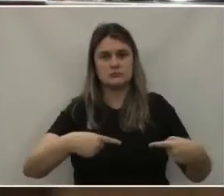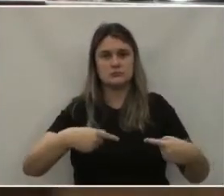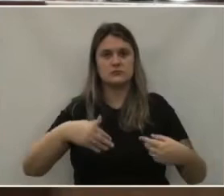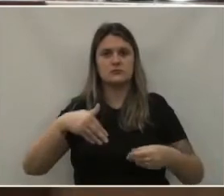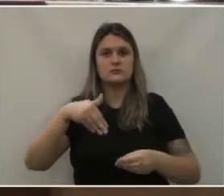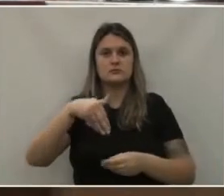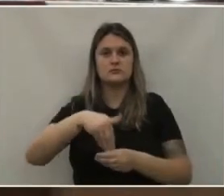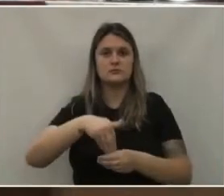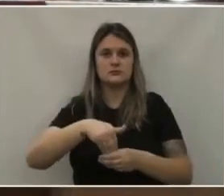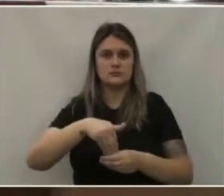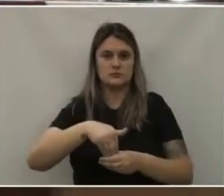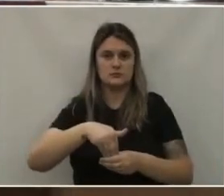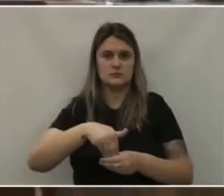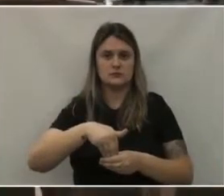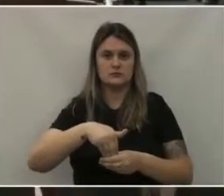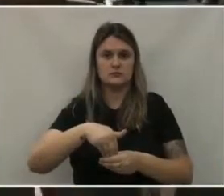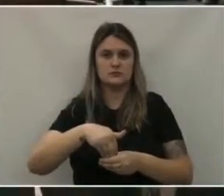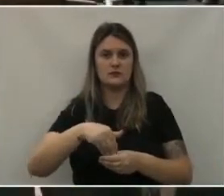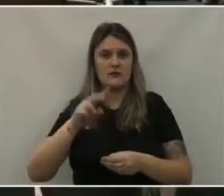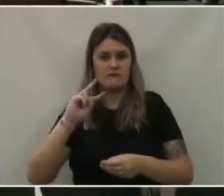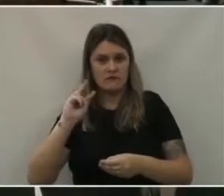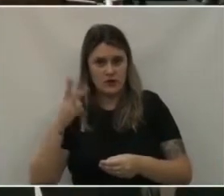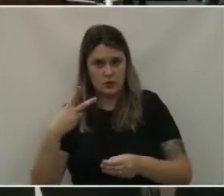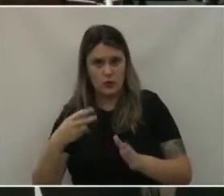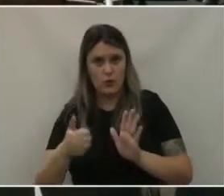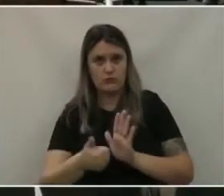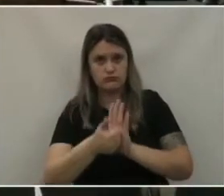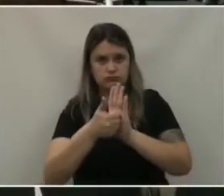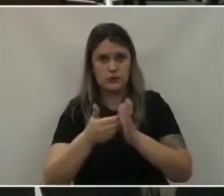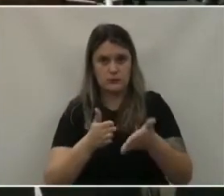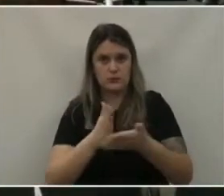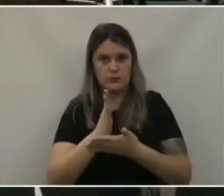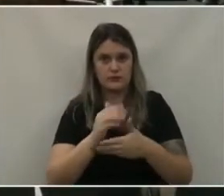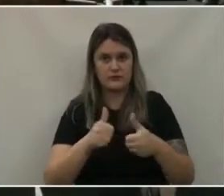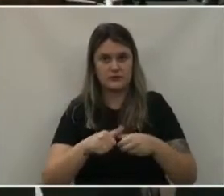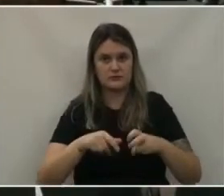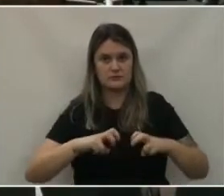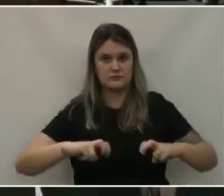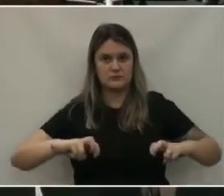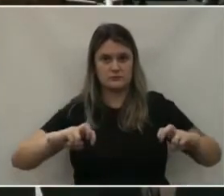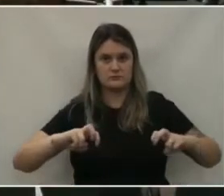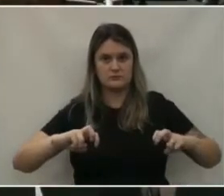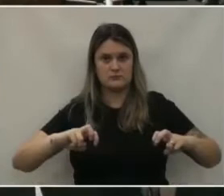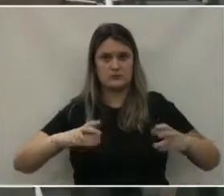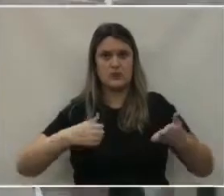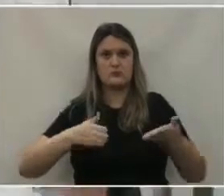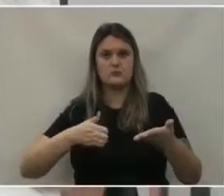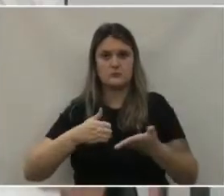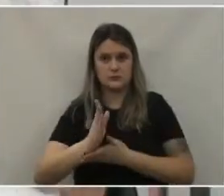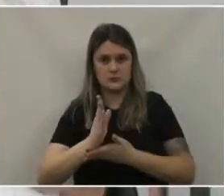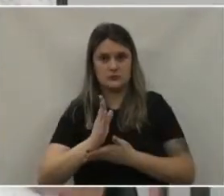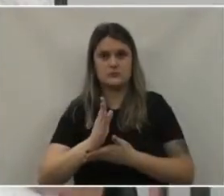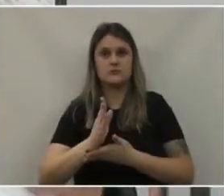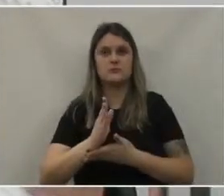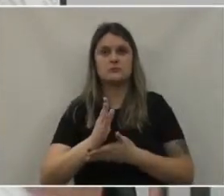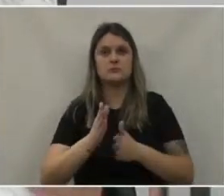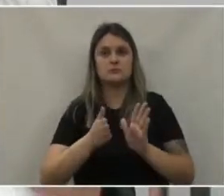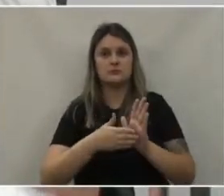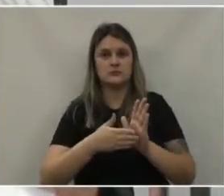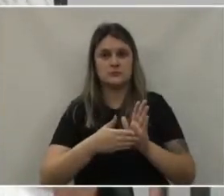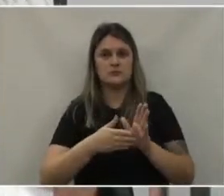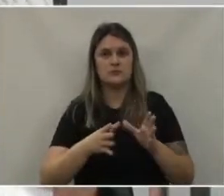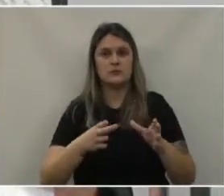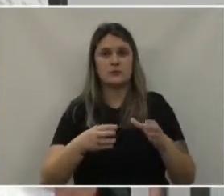discussão, em votação, senhores vereadores que aprovam, permaneçam como estão. Aprovado o parecer fundamentado da